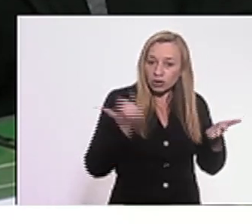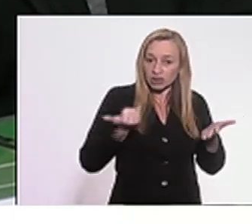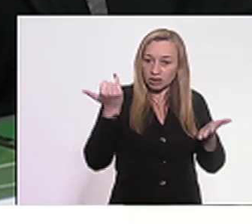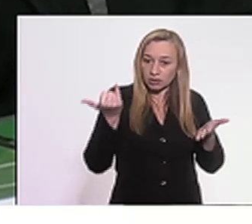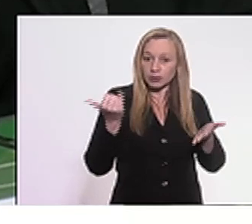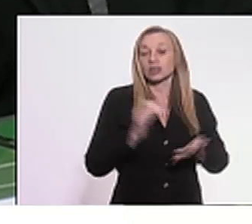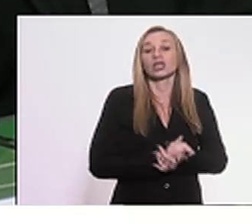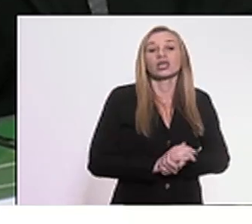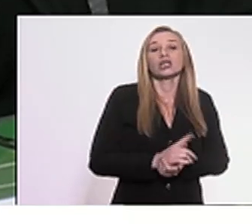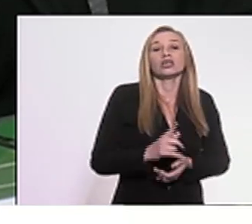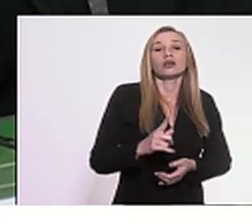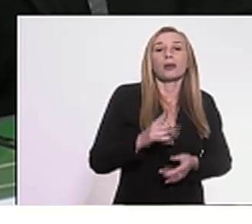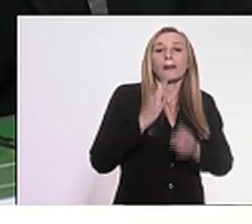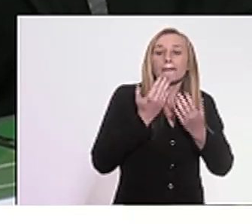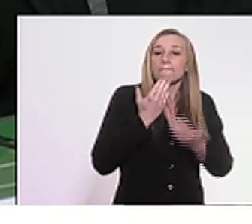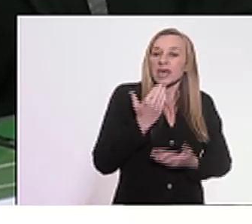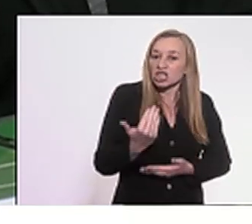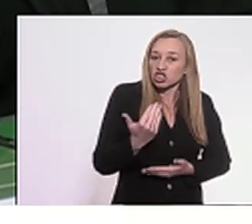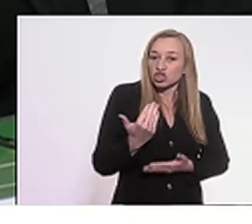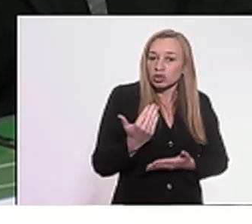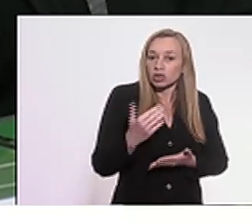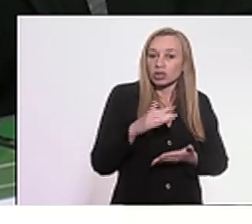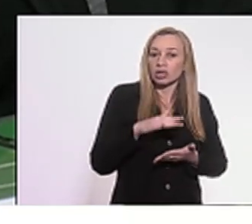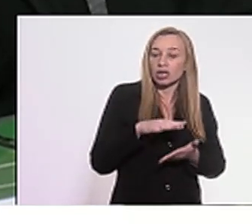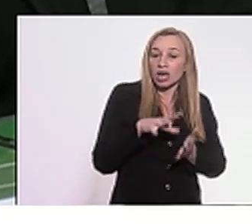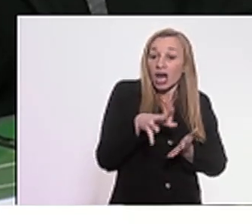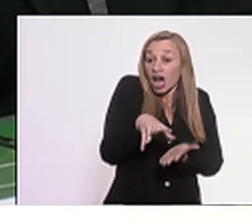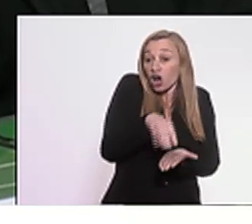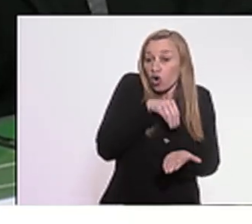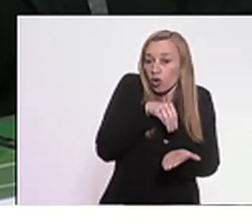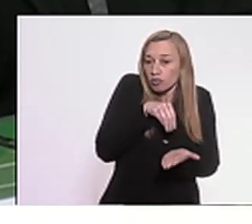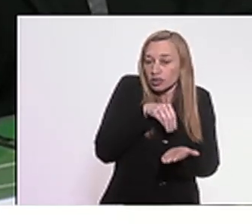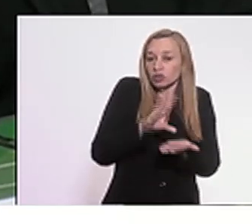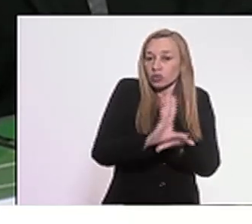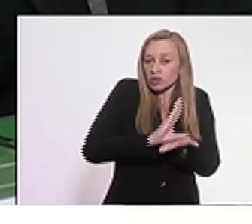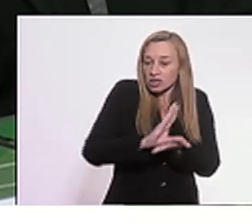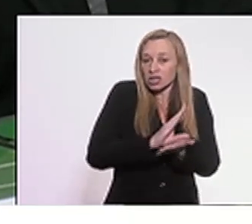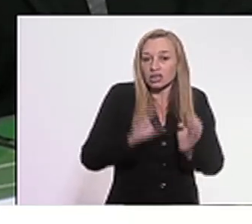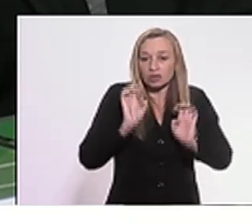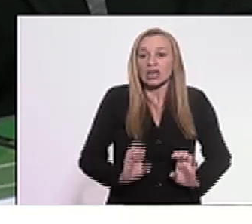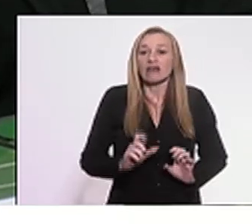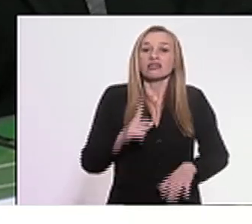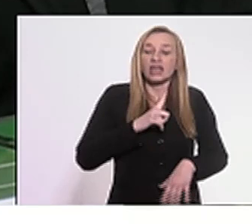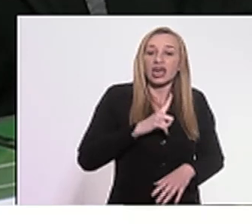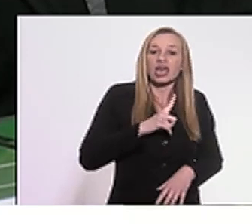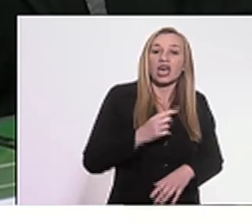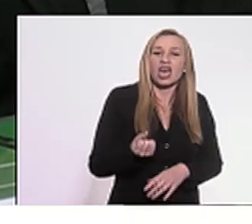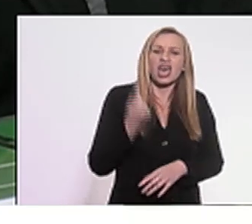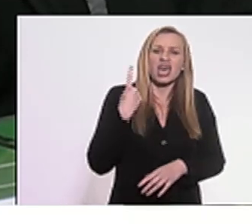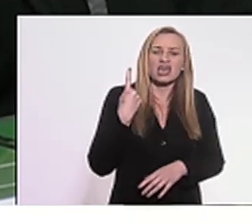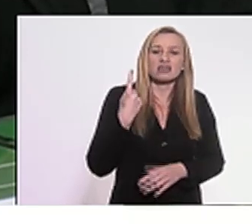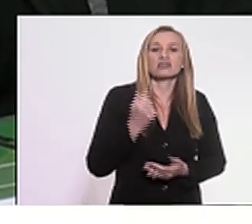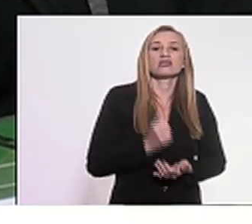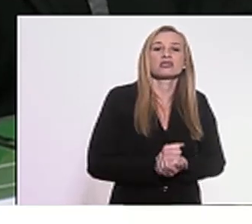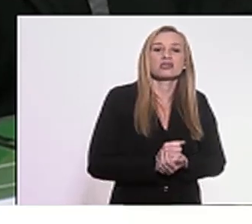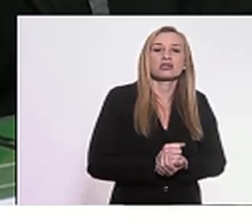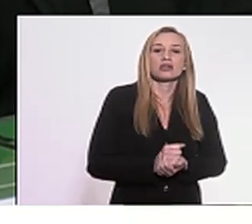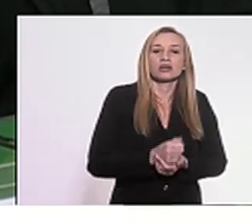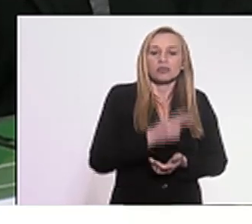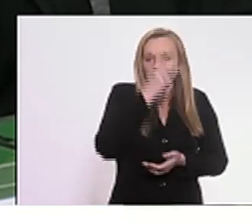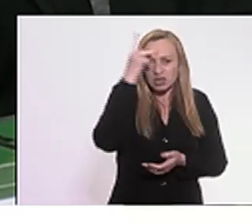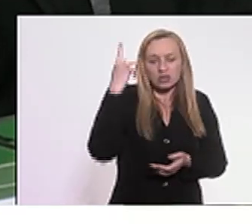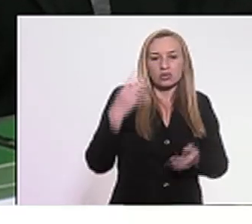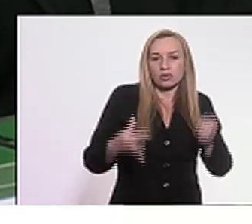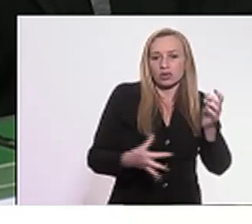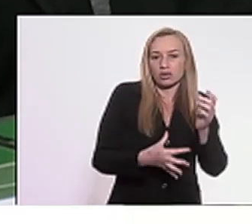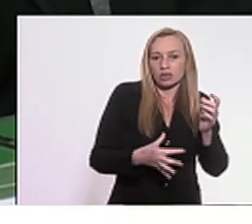emitindo, solicitando a cópia do Conselho de Disciplina. Tem ex-agentes que só tem o